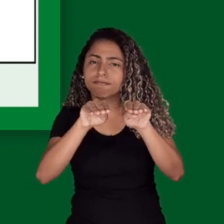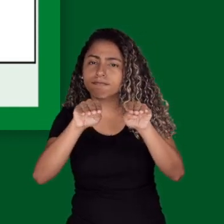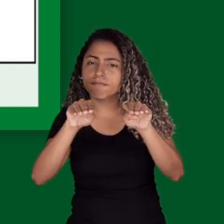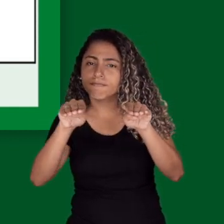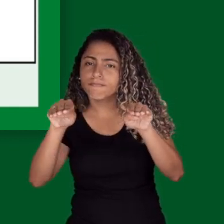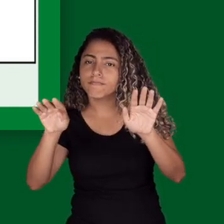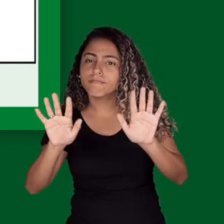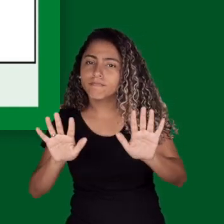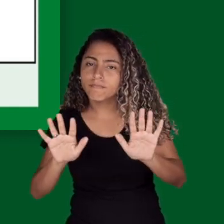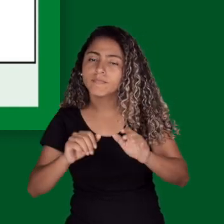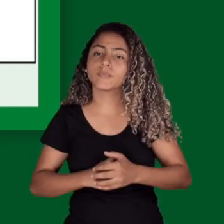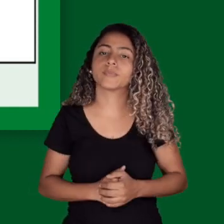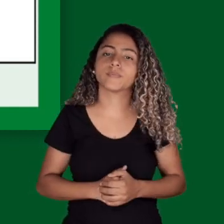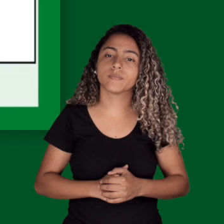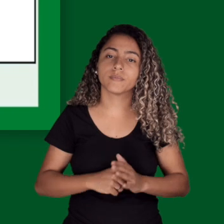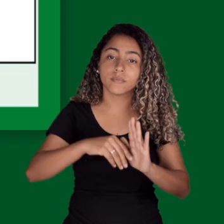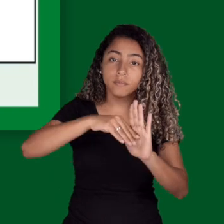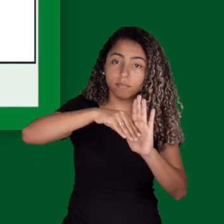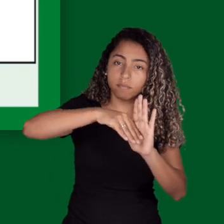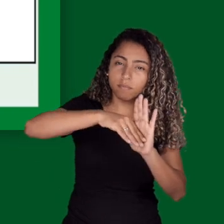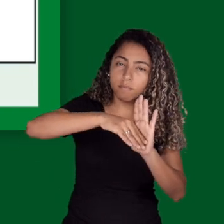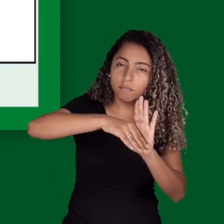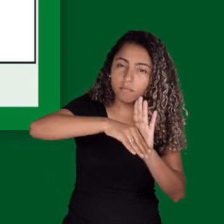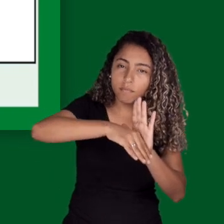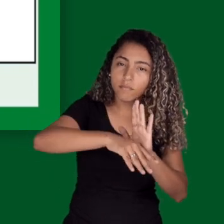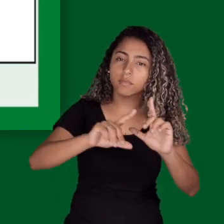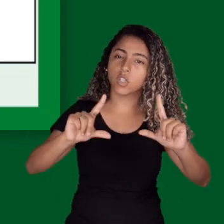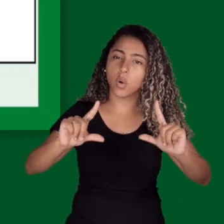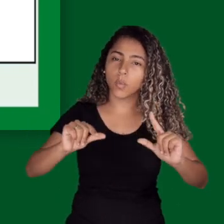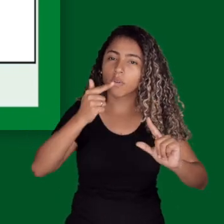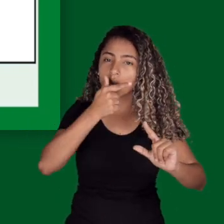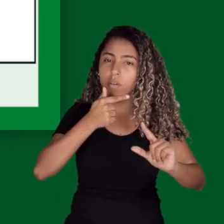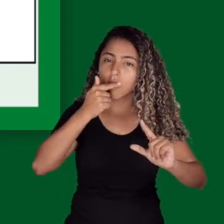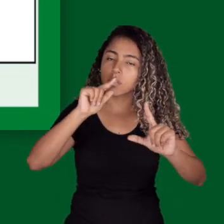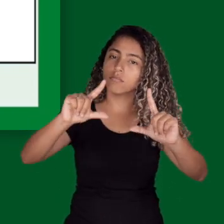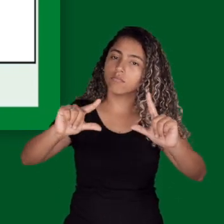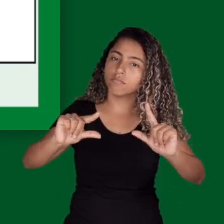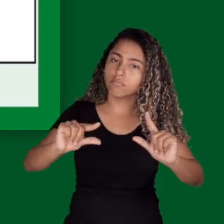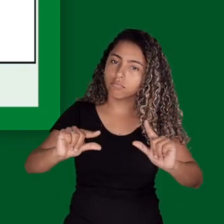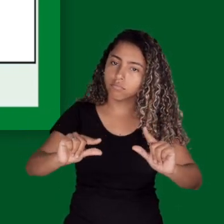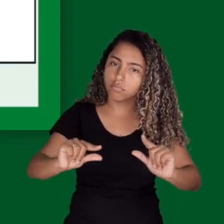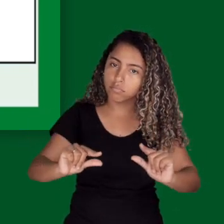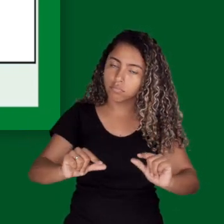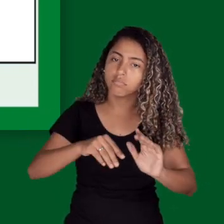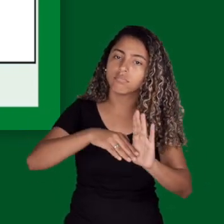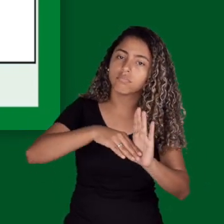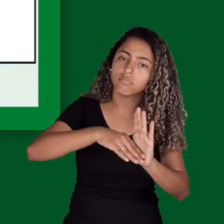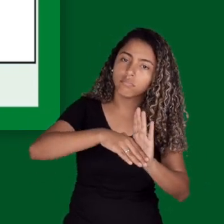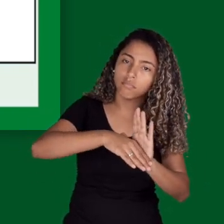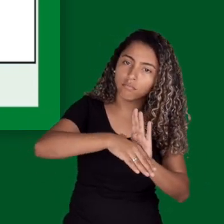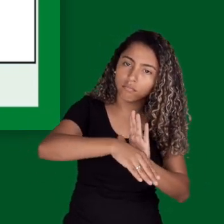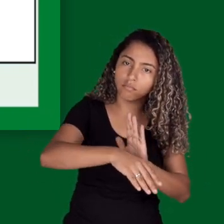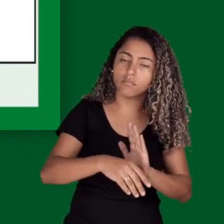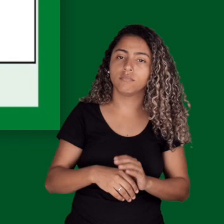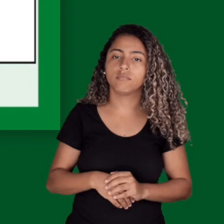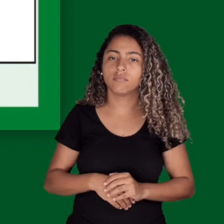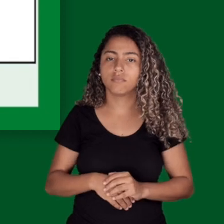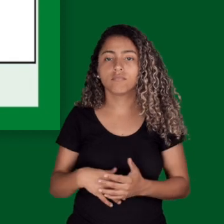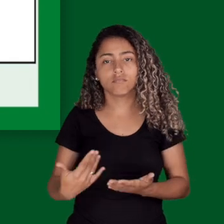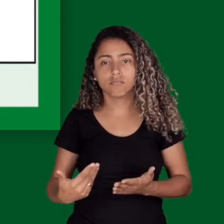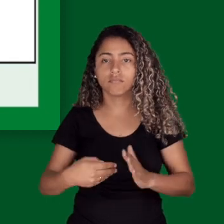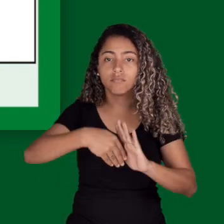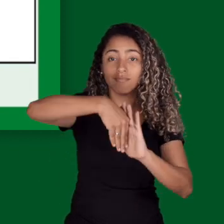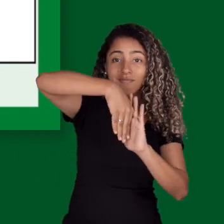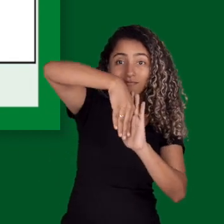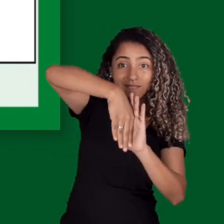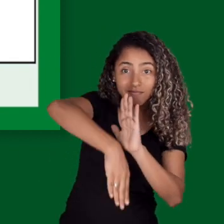seta na horizontal. A gente tem uma glicose reduzindo lentamente, quando a seta está para baixo na